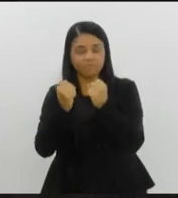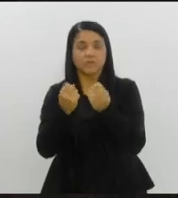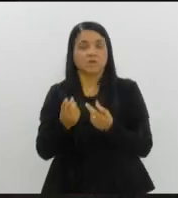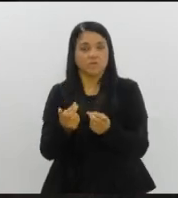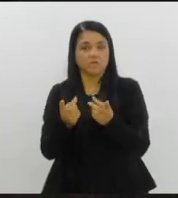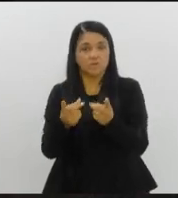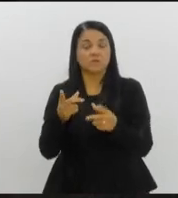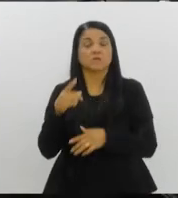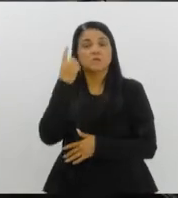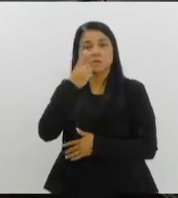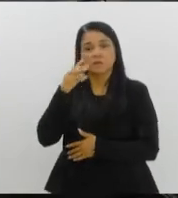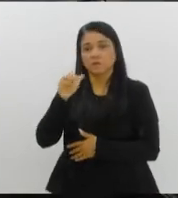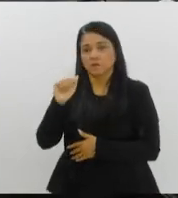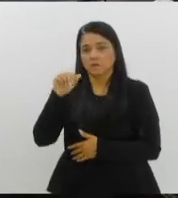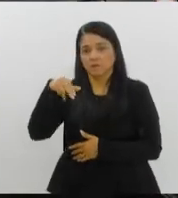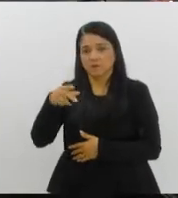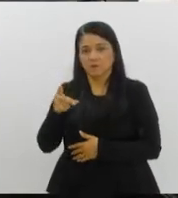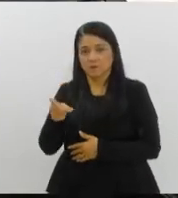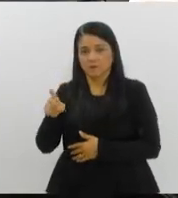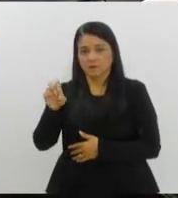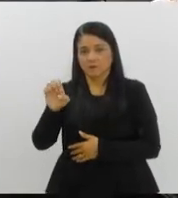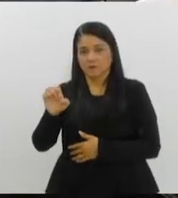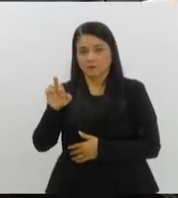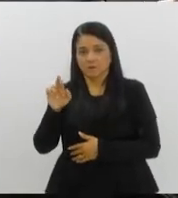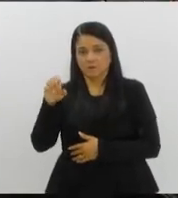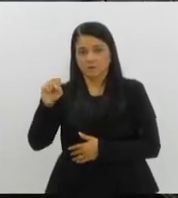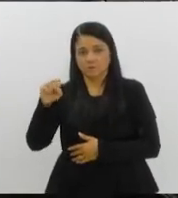Anderson Moraes.